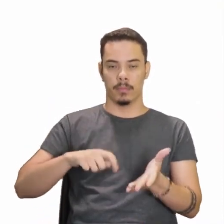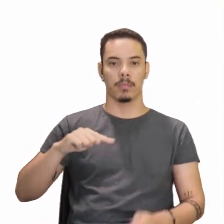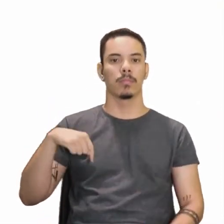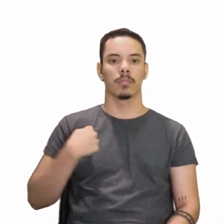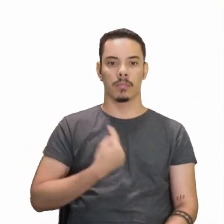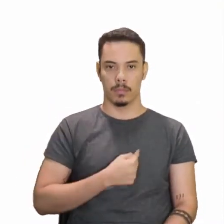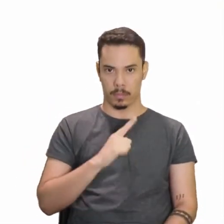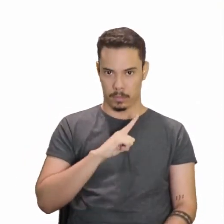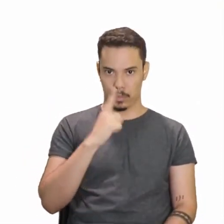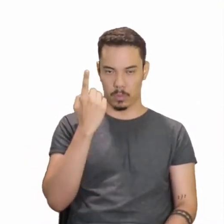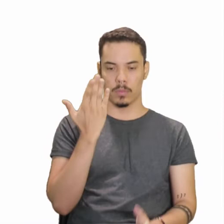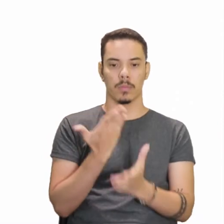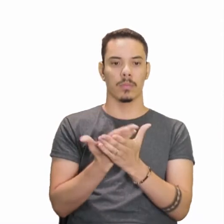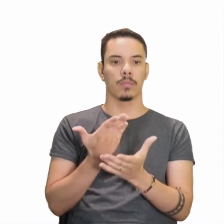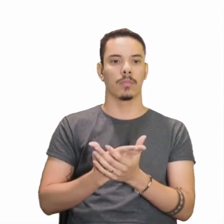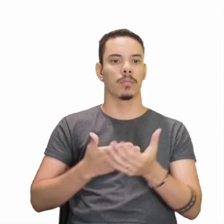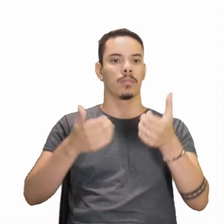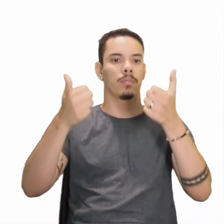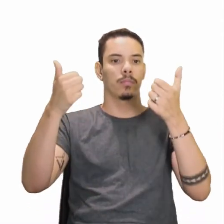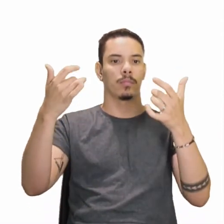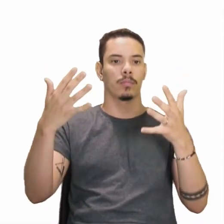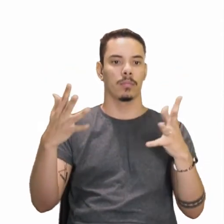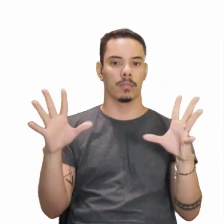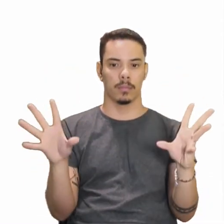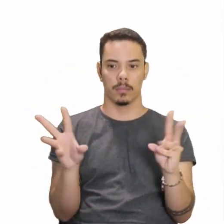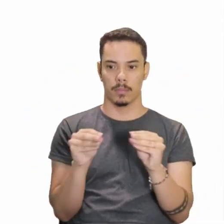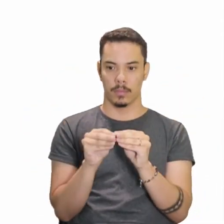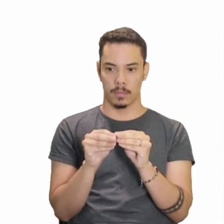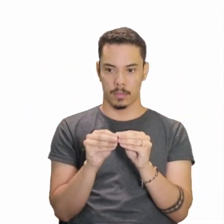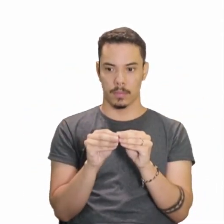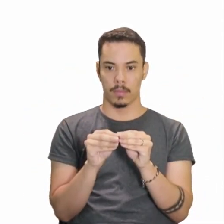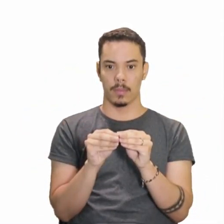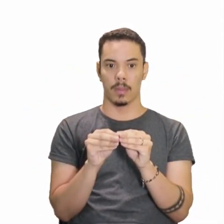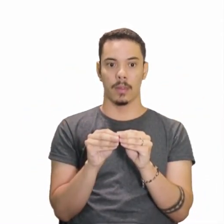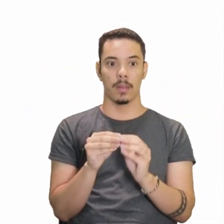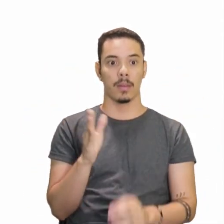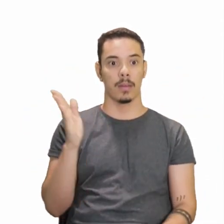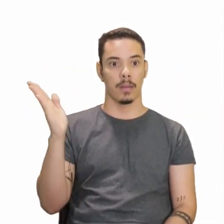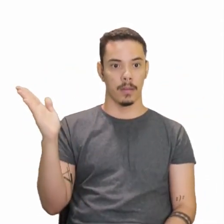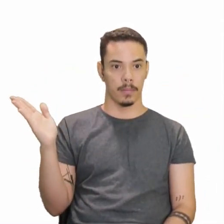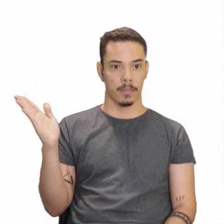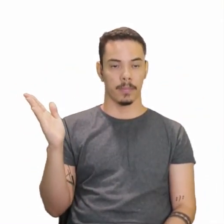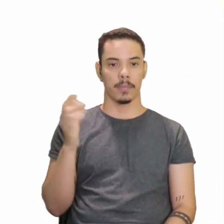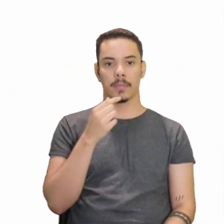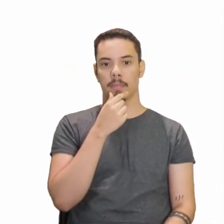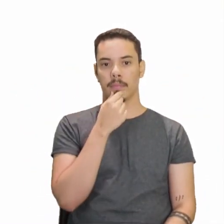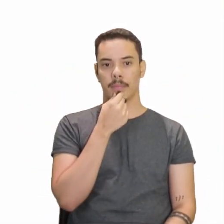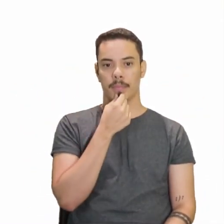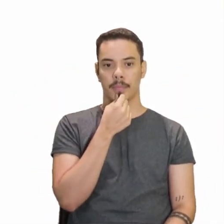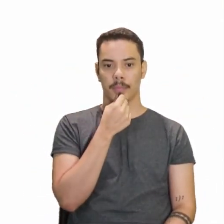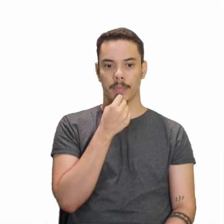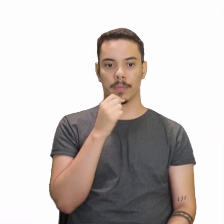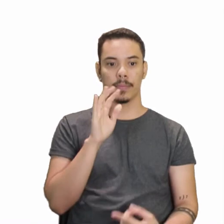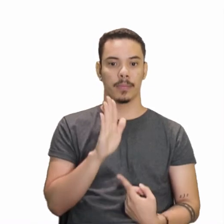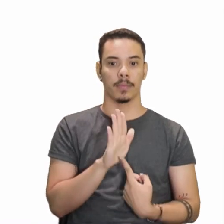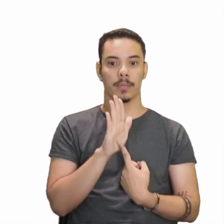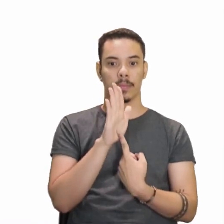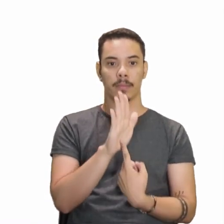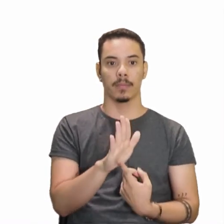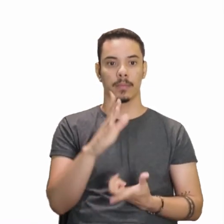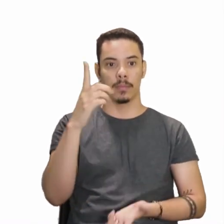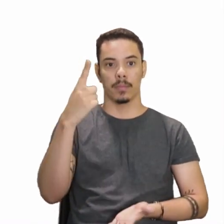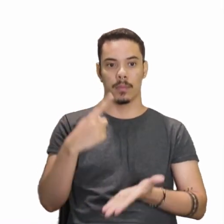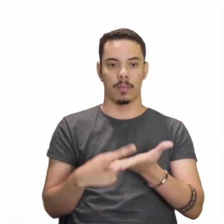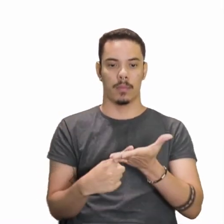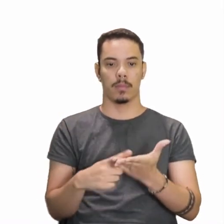uma aula e falamos sobre isso de uma maneira resumida. E aqui, nesse cartaz, né, esse gênero, trazendo para você os